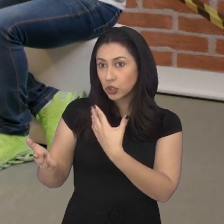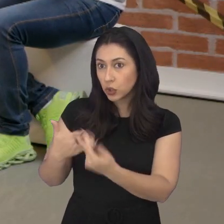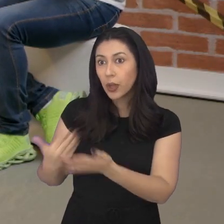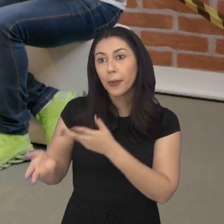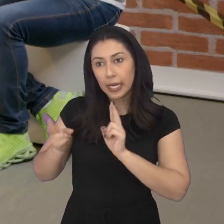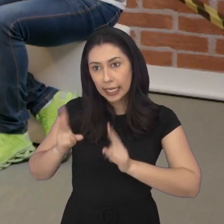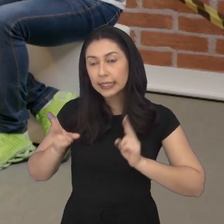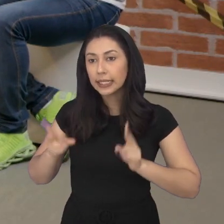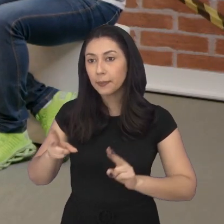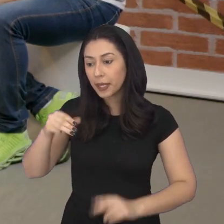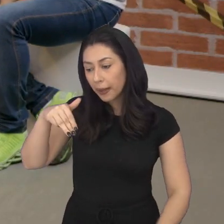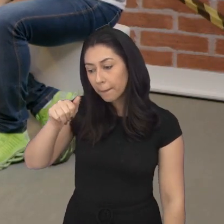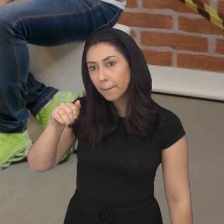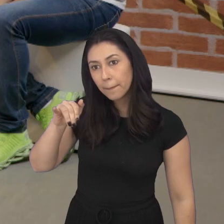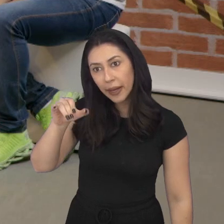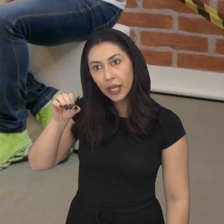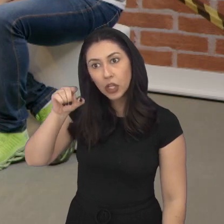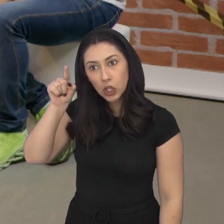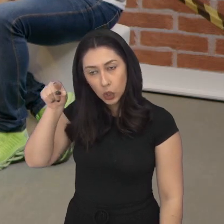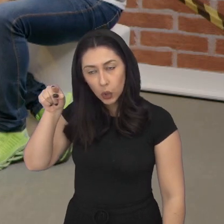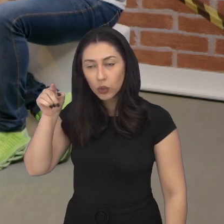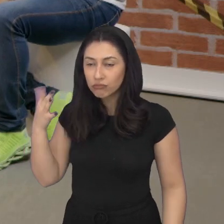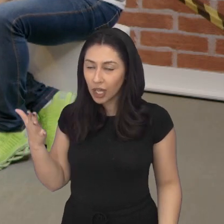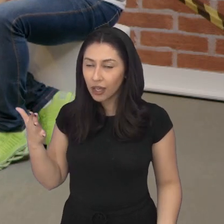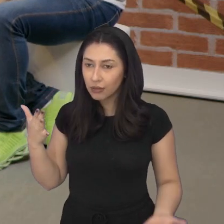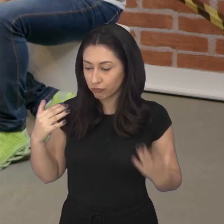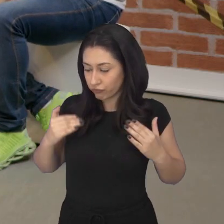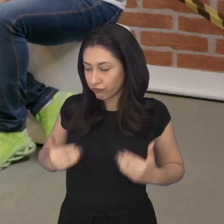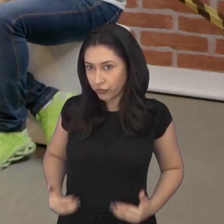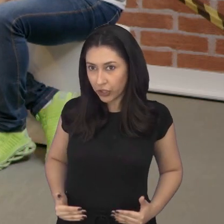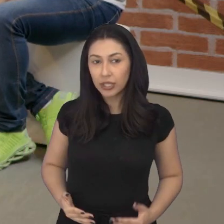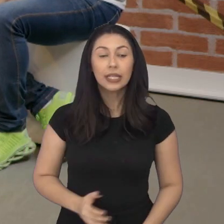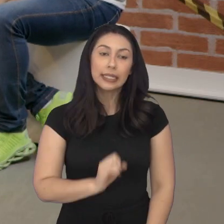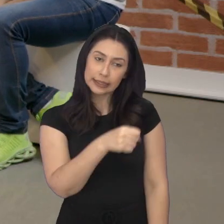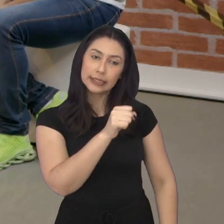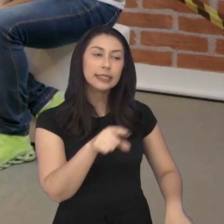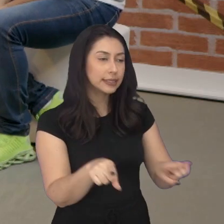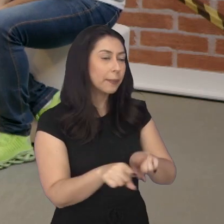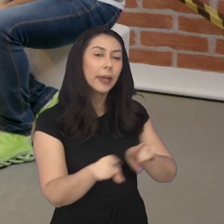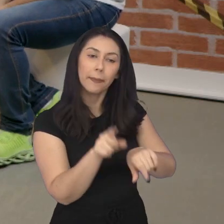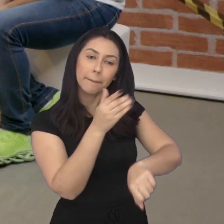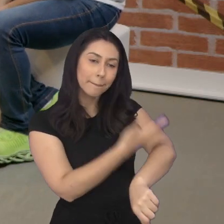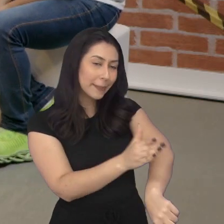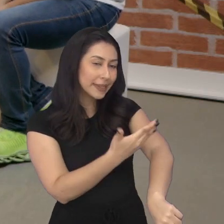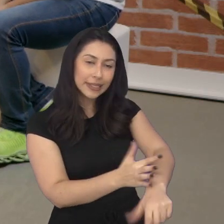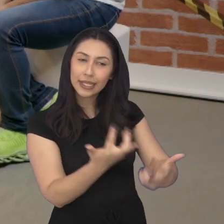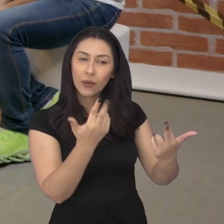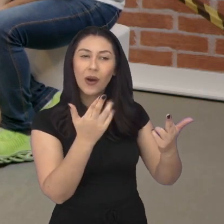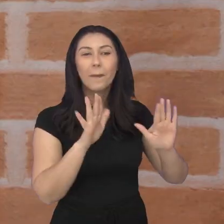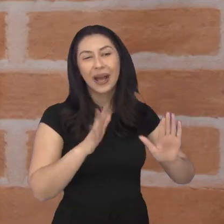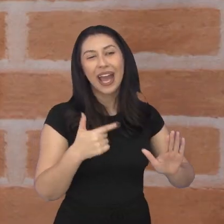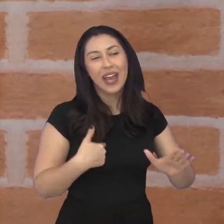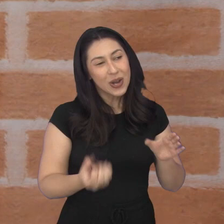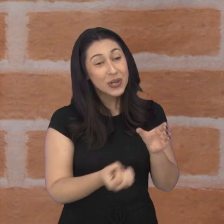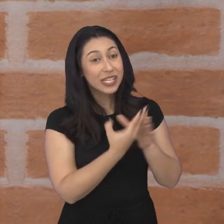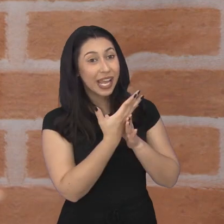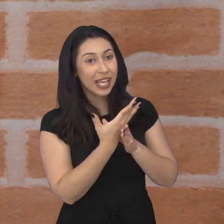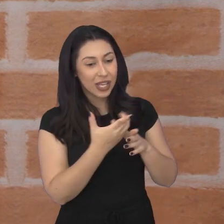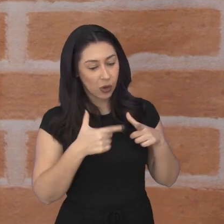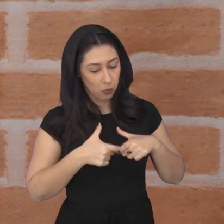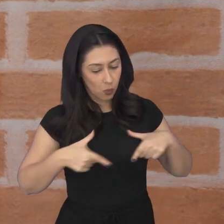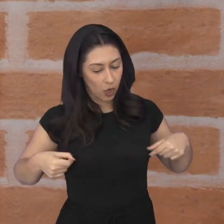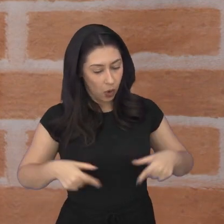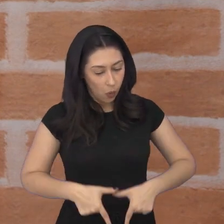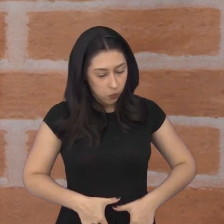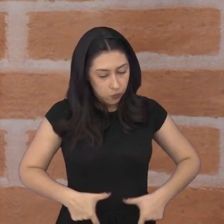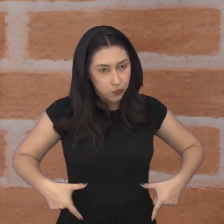estilo, é maiô sempre, né? Mas para treinar, que a maior parte do tempo a gente passa fica treinando. Mais confortável, né? E aí eu criei esse sunkini com uma costureira